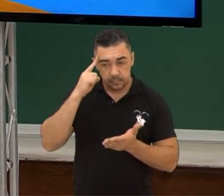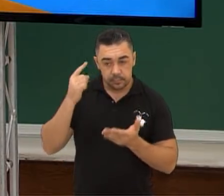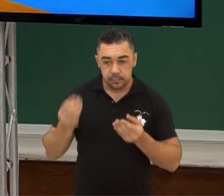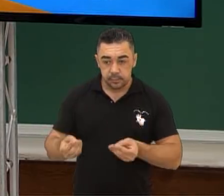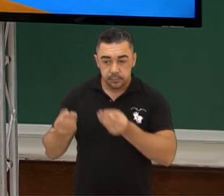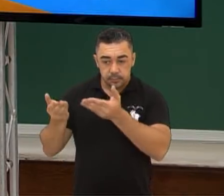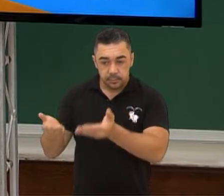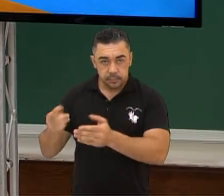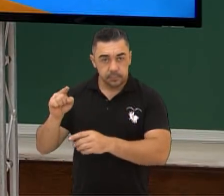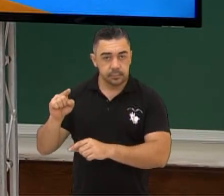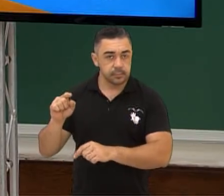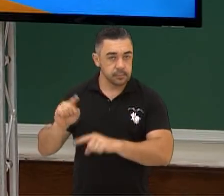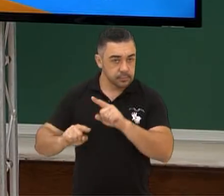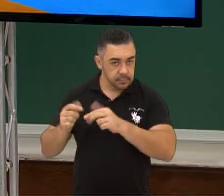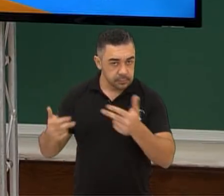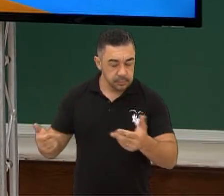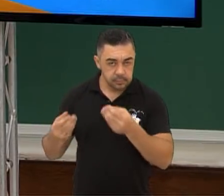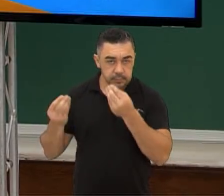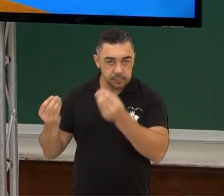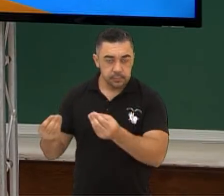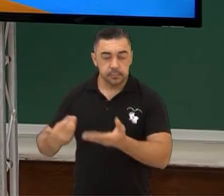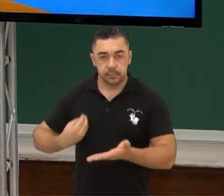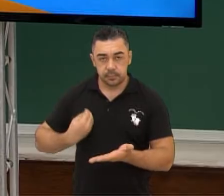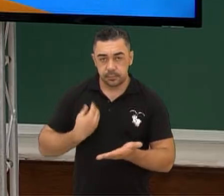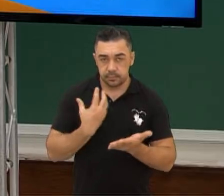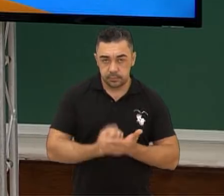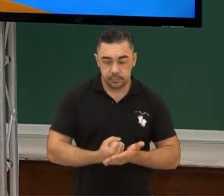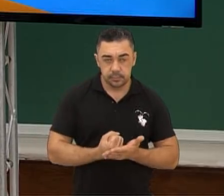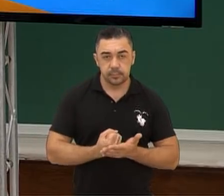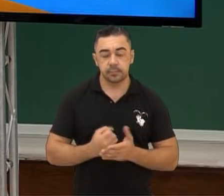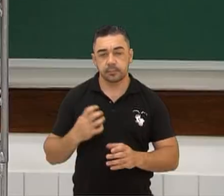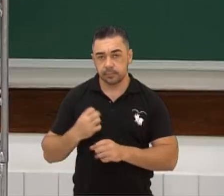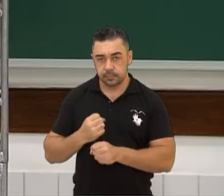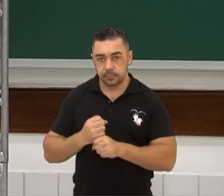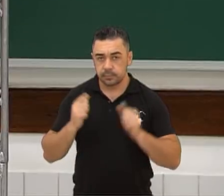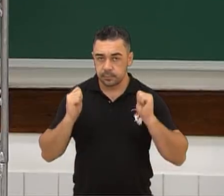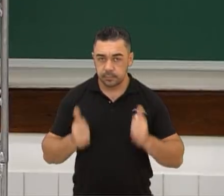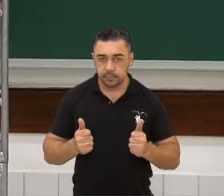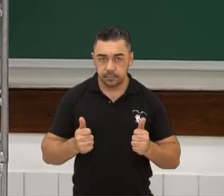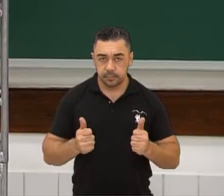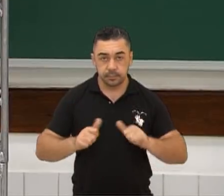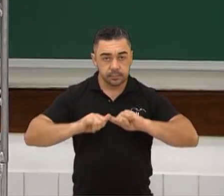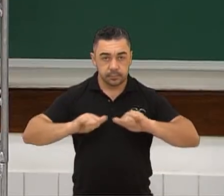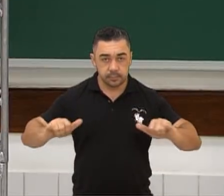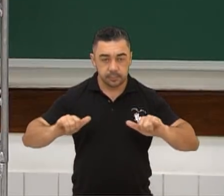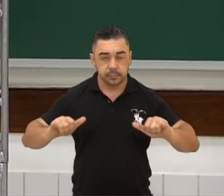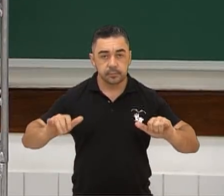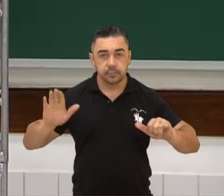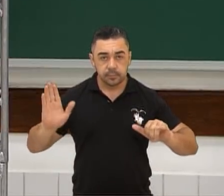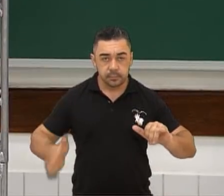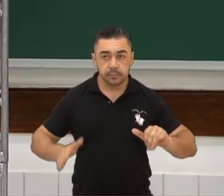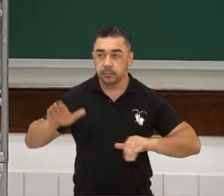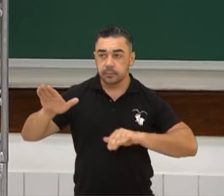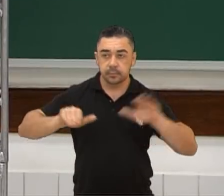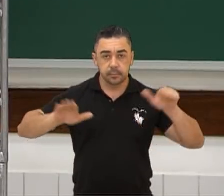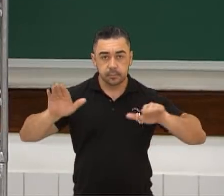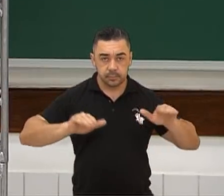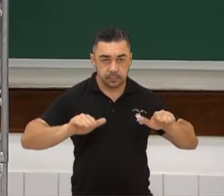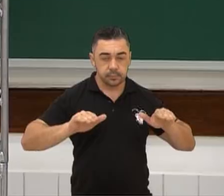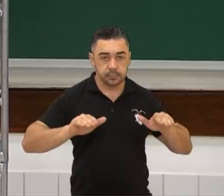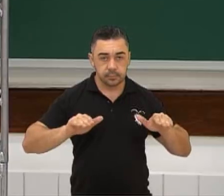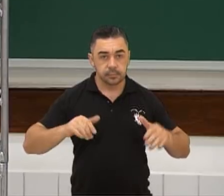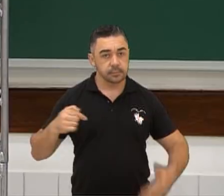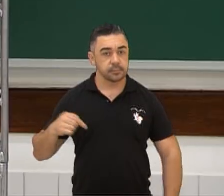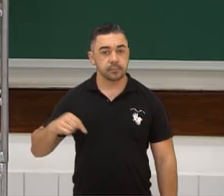essas atividades, garante a presença, garante a avaliação. Recados dados, deu tempo de avisar todo mundo que o